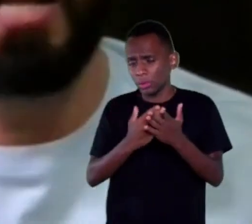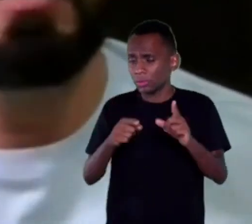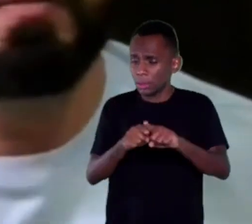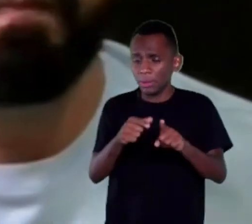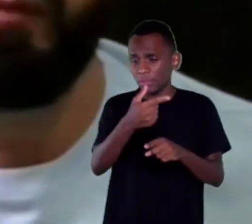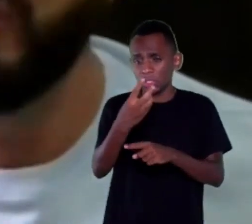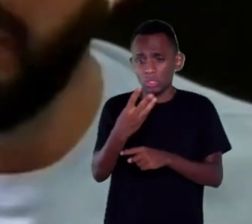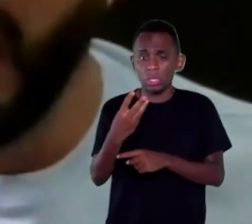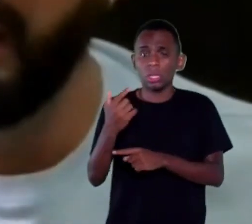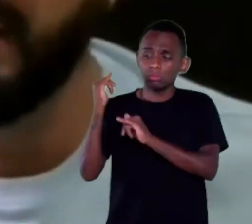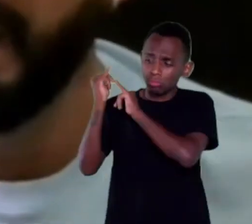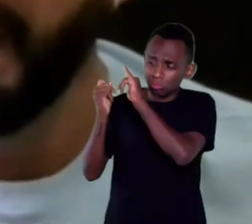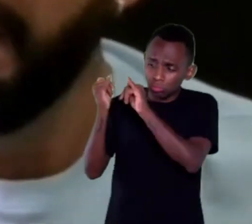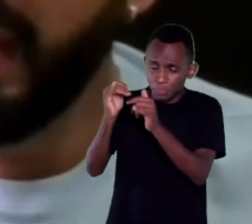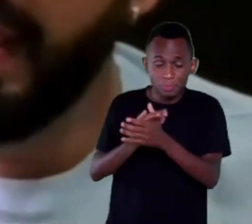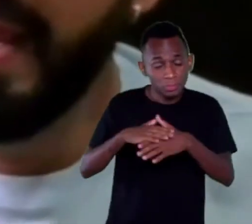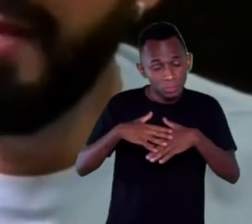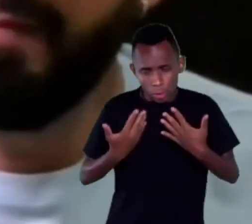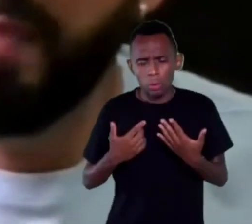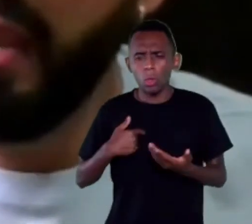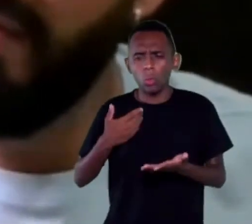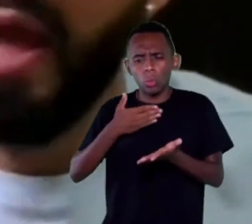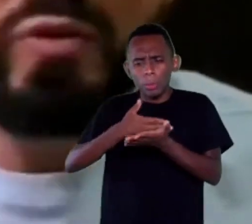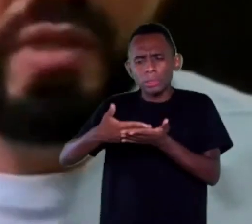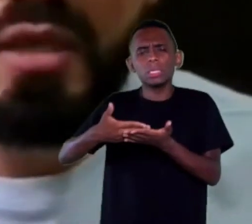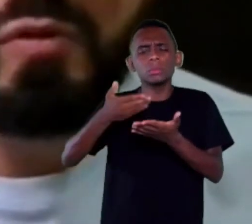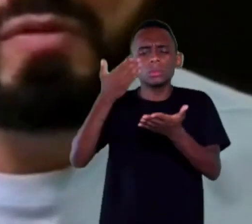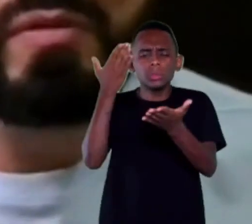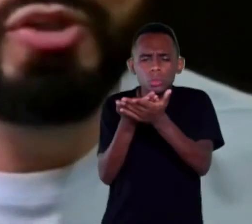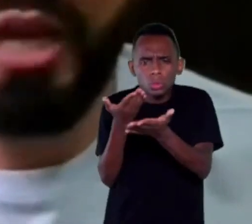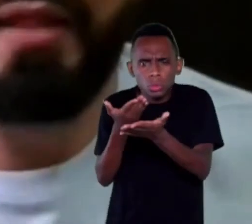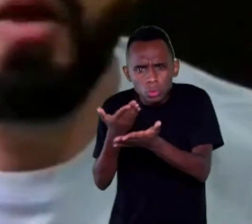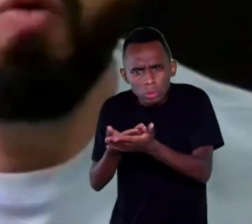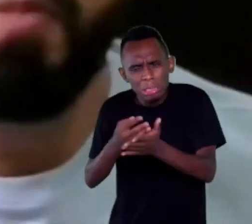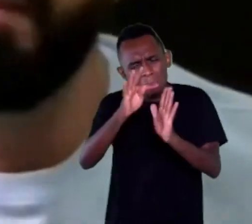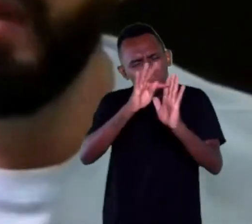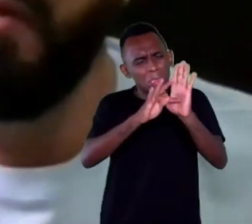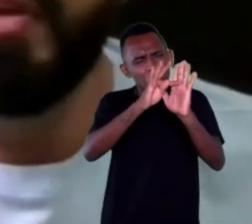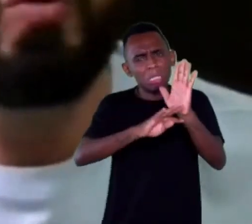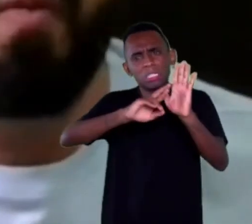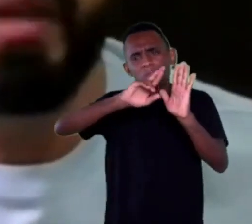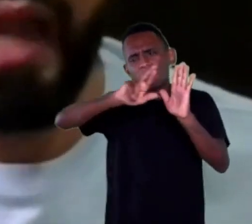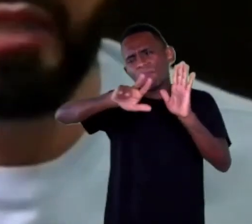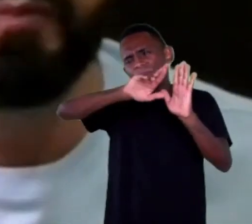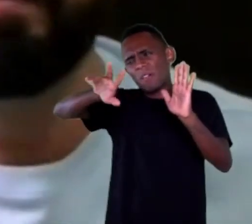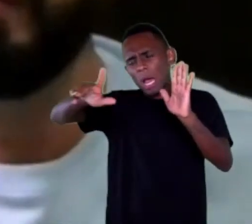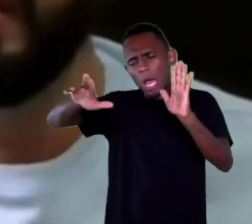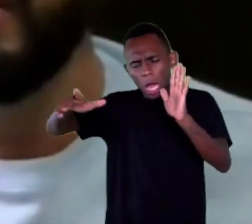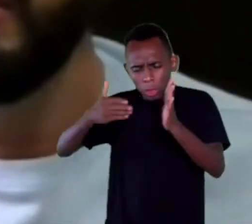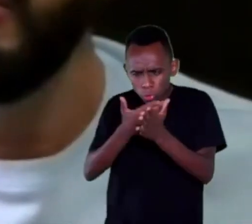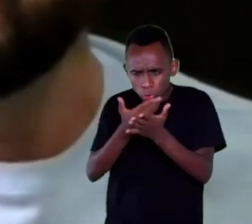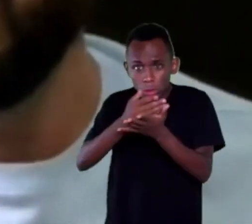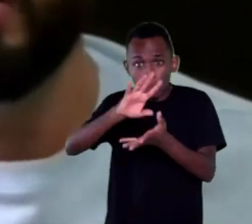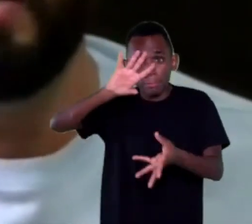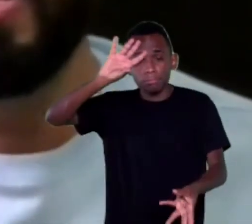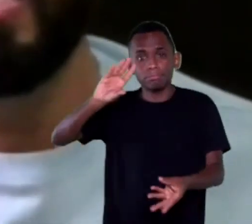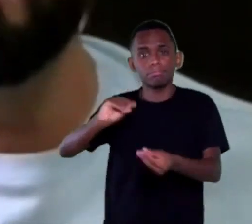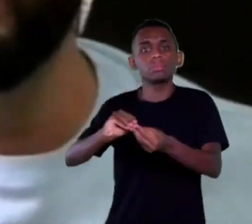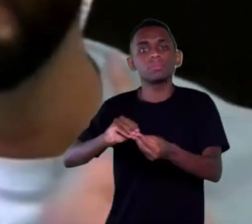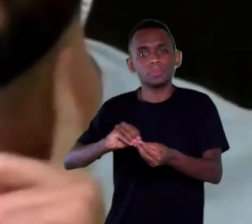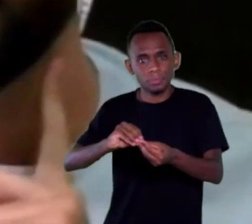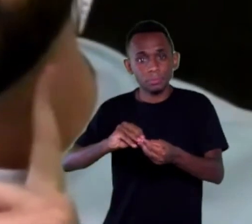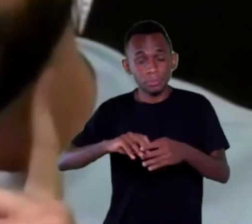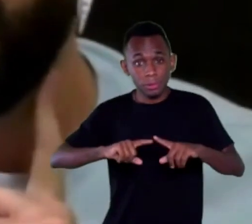vou estudá-las. Peguei vários textos de cada uma e fiz um compilado. Só que